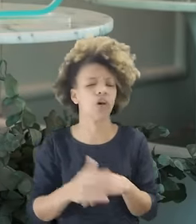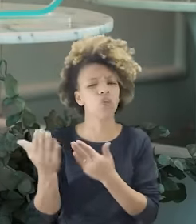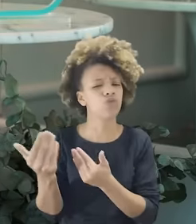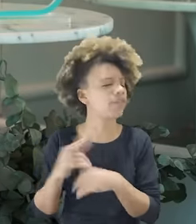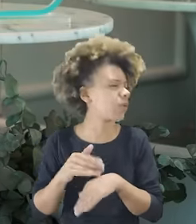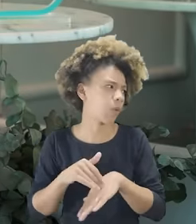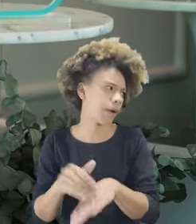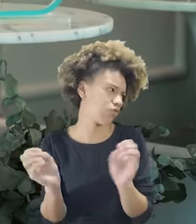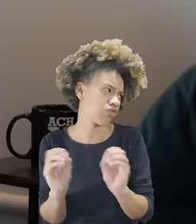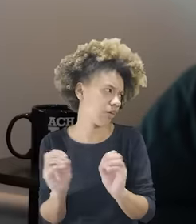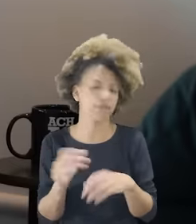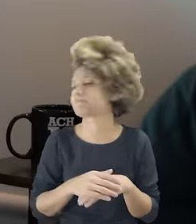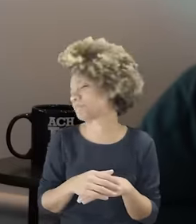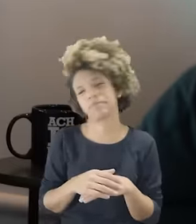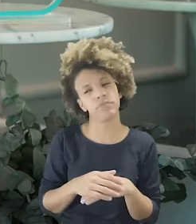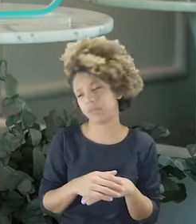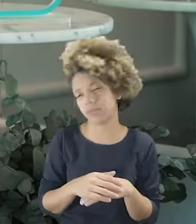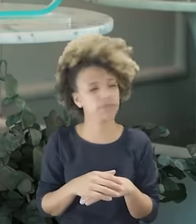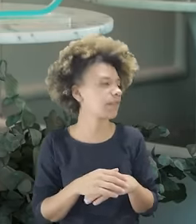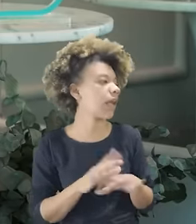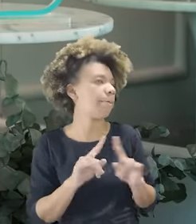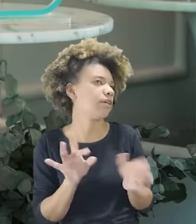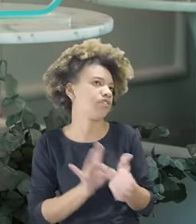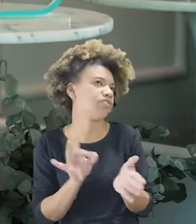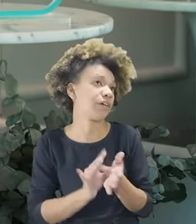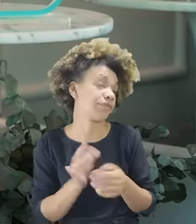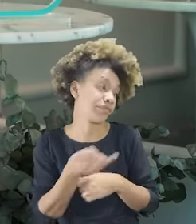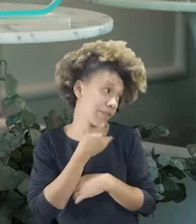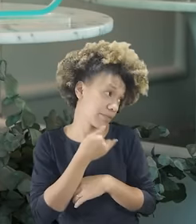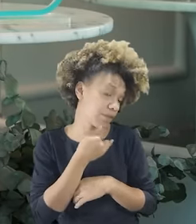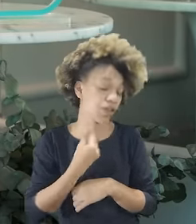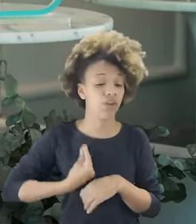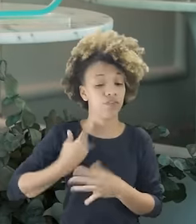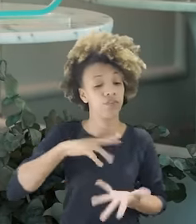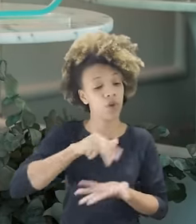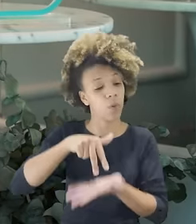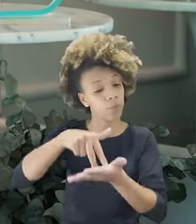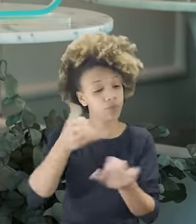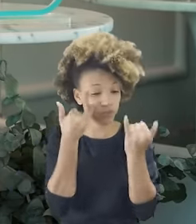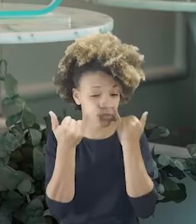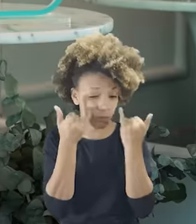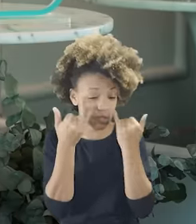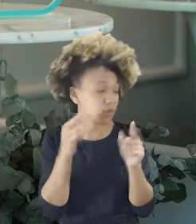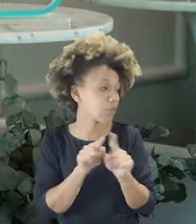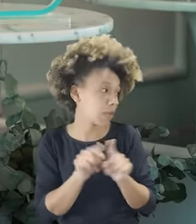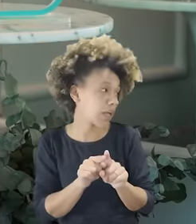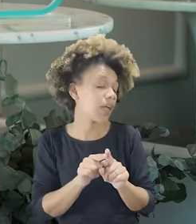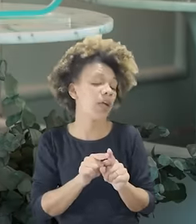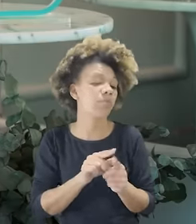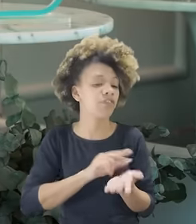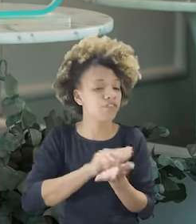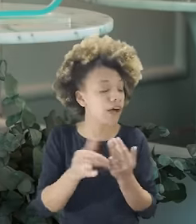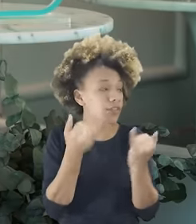o jovem preocupado de nada né o jovem de fato ele infelizmente viveu o mundo que tem muitas muita informação e por